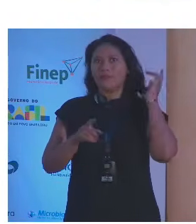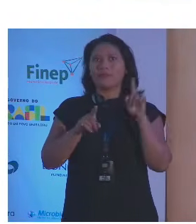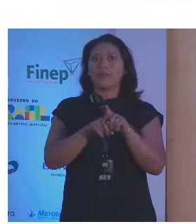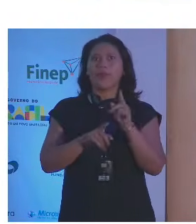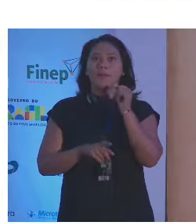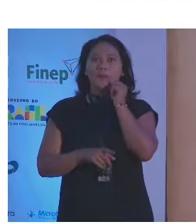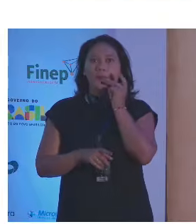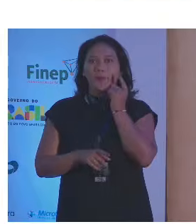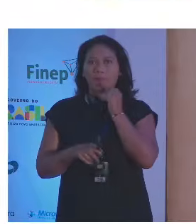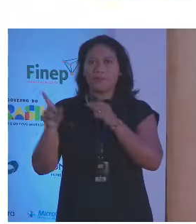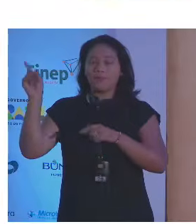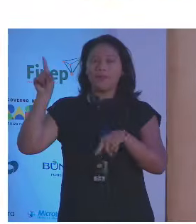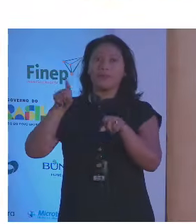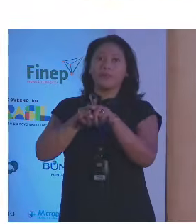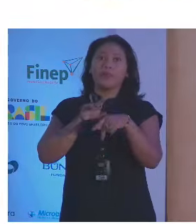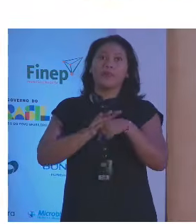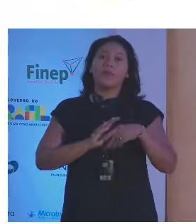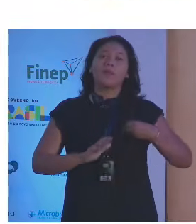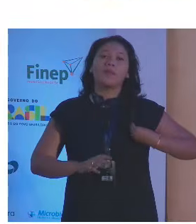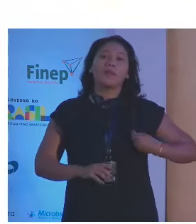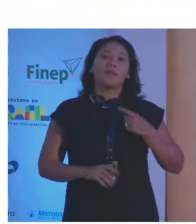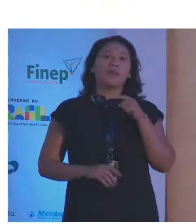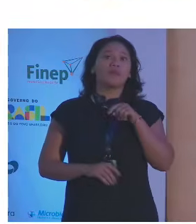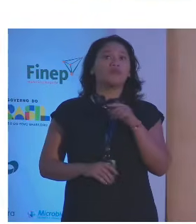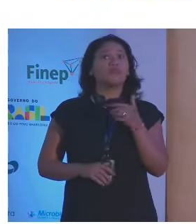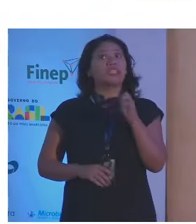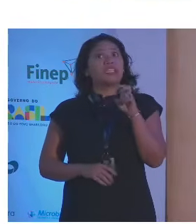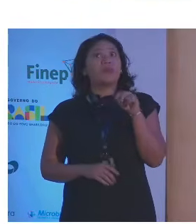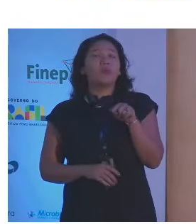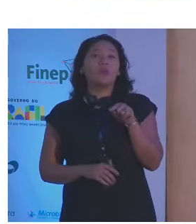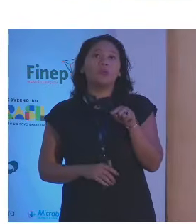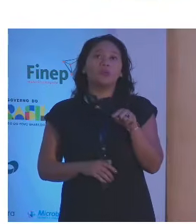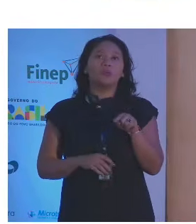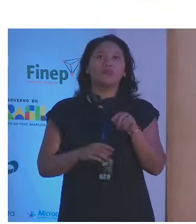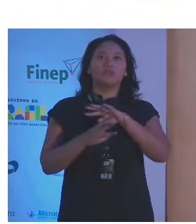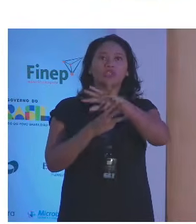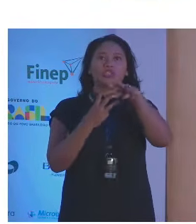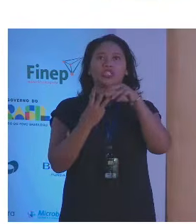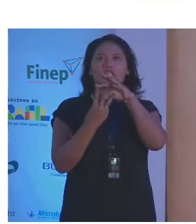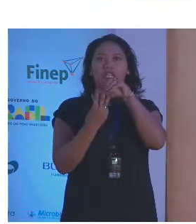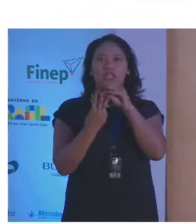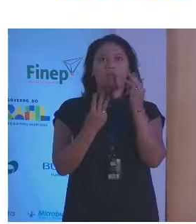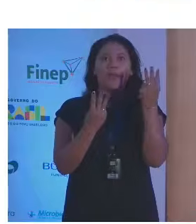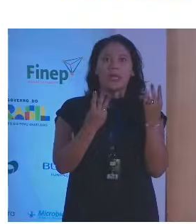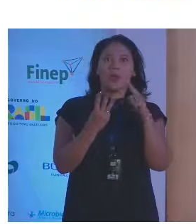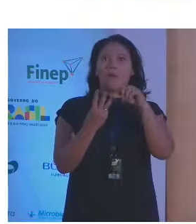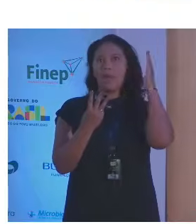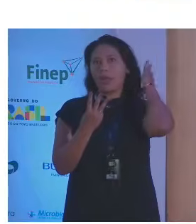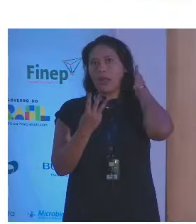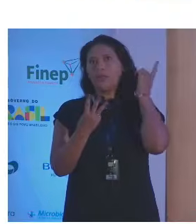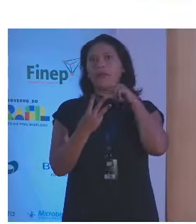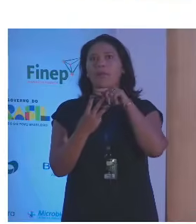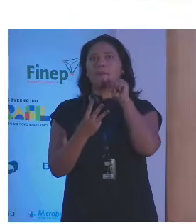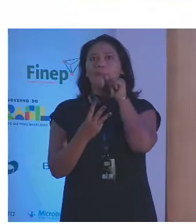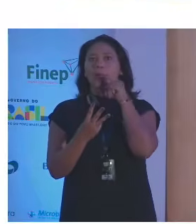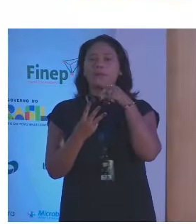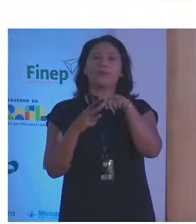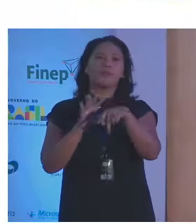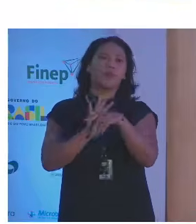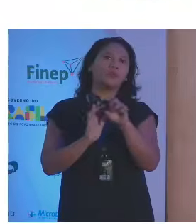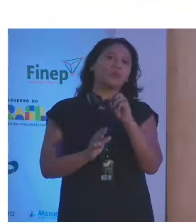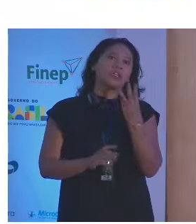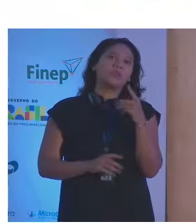Amapá, a gente tem uma área de 115.000 quilômetros quadrados, não mais alta do que 10 metros acima do nível do